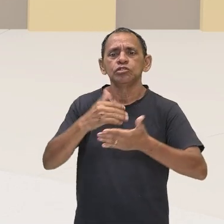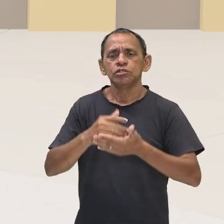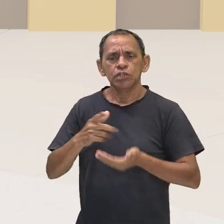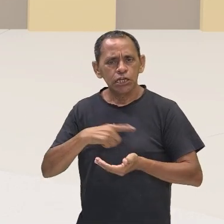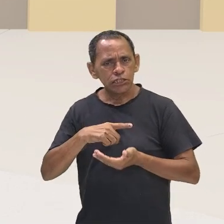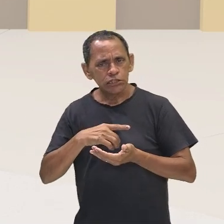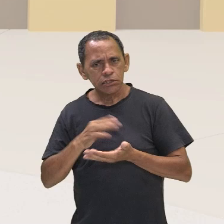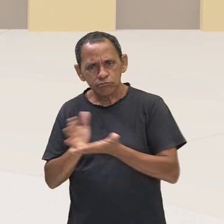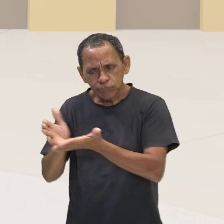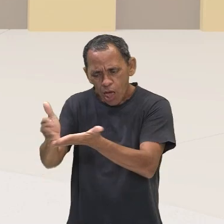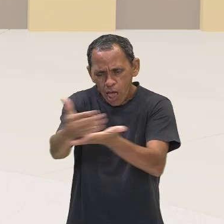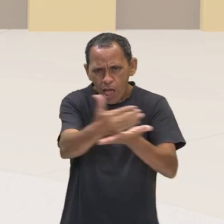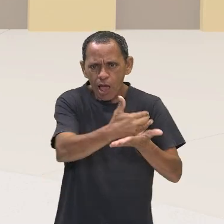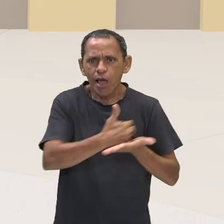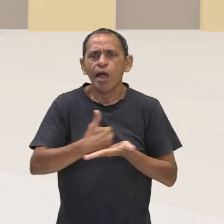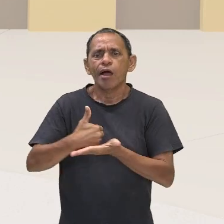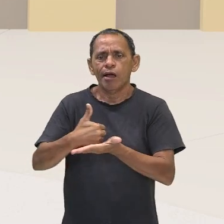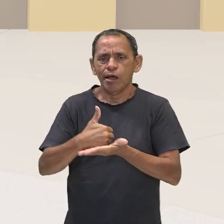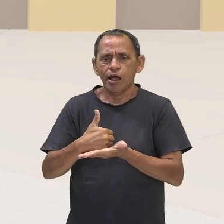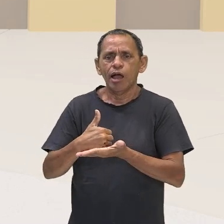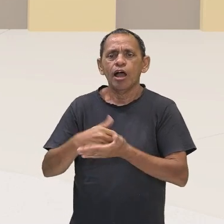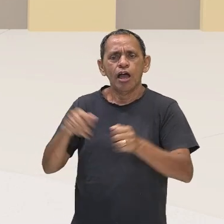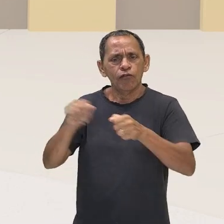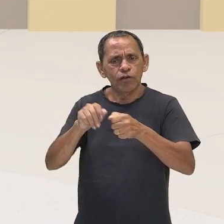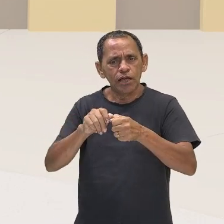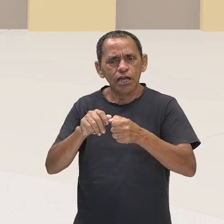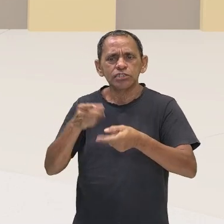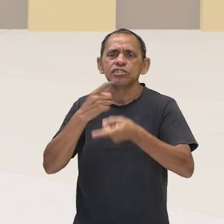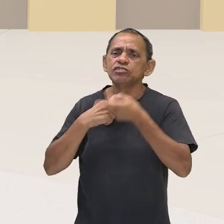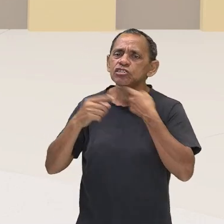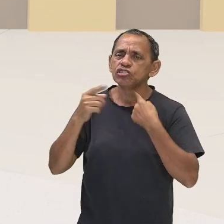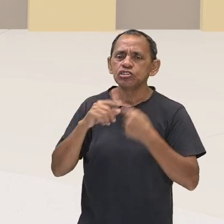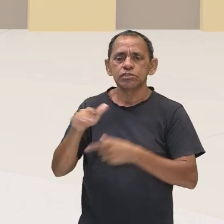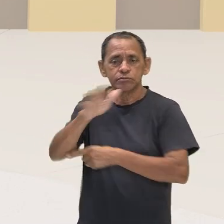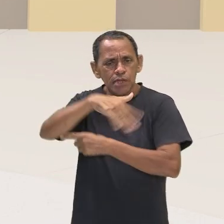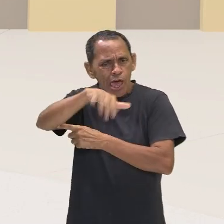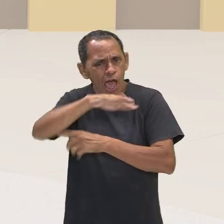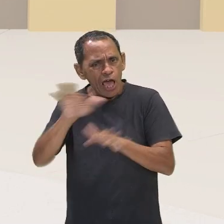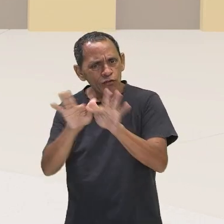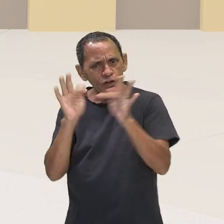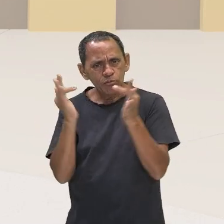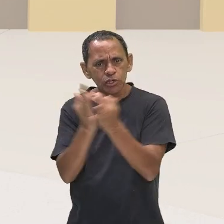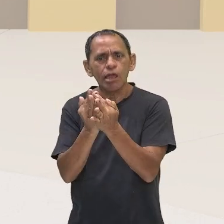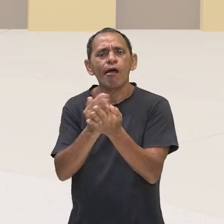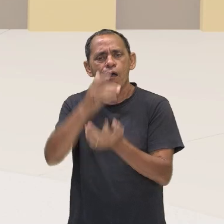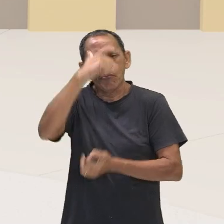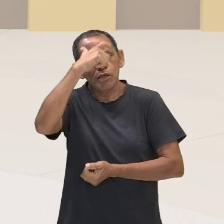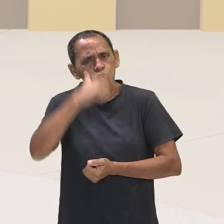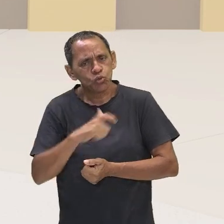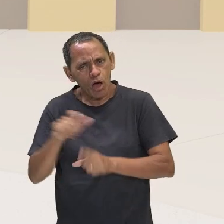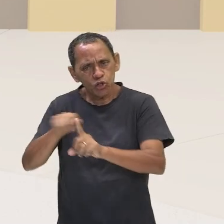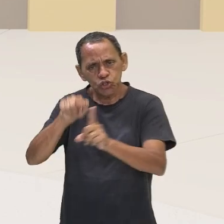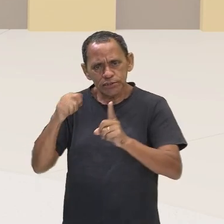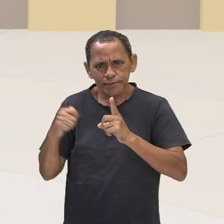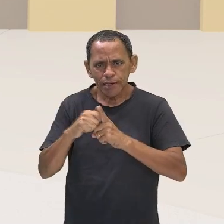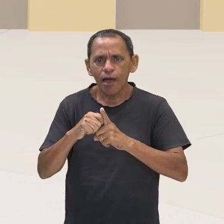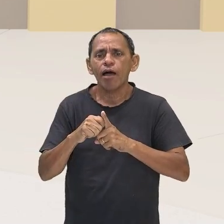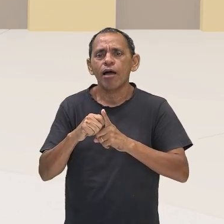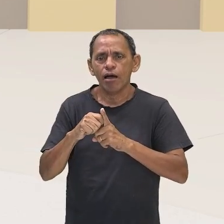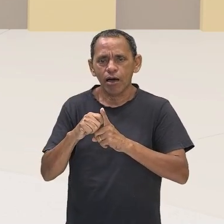para realizar seus desejos nas áreas familiar, pessoal, social